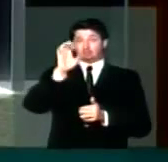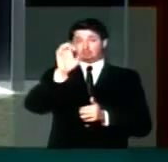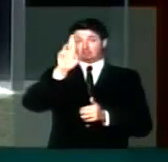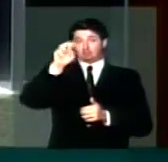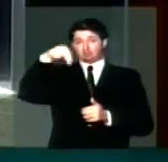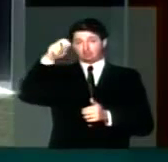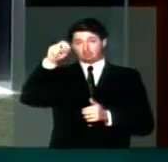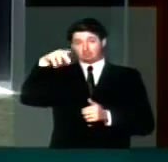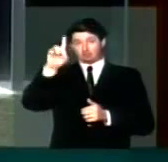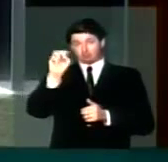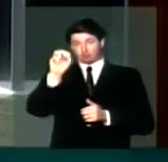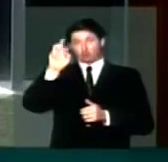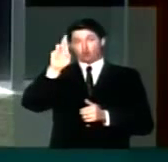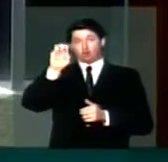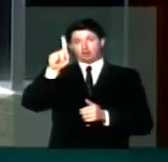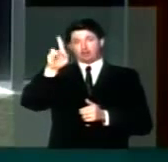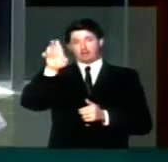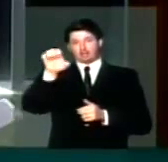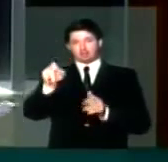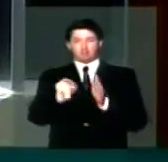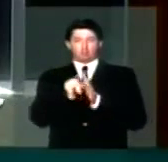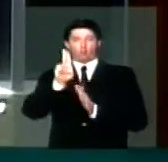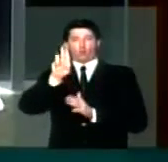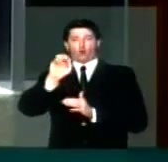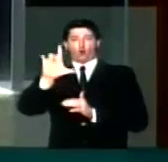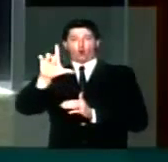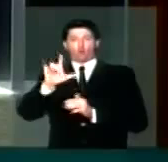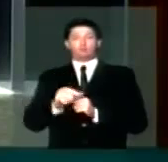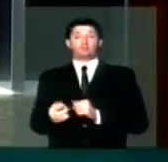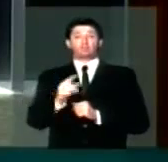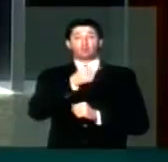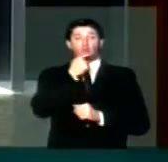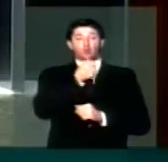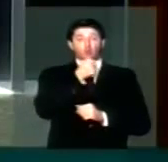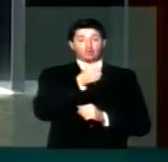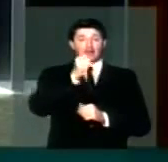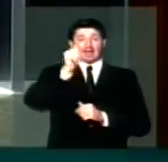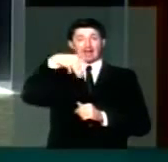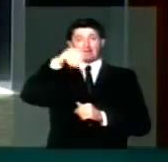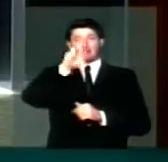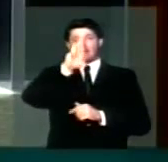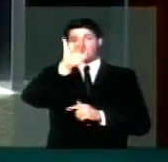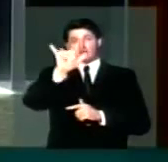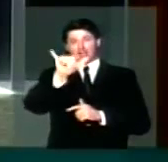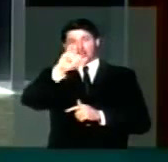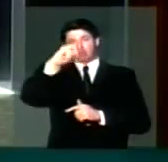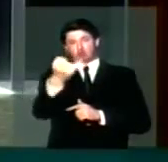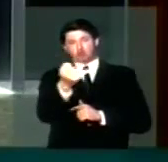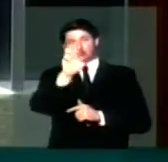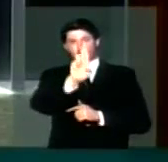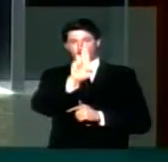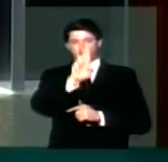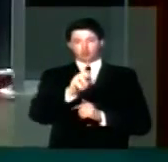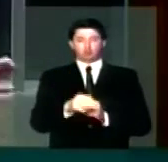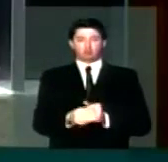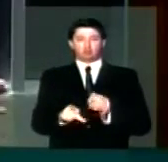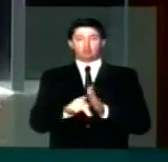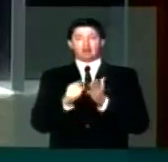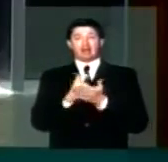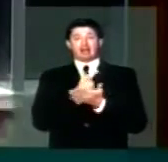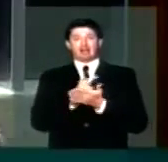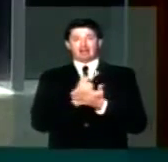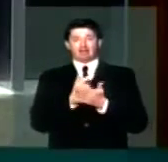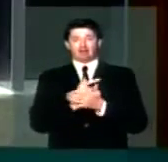Fernando Rodrigues, do Grupo UOL, e o jornalista Amaury Júnior, autor do